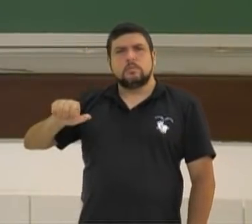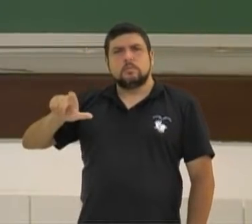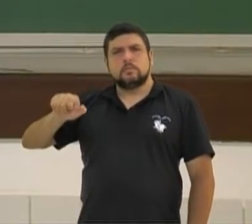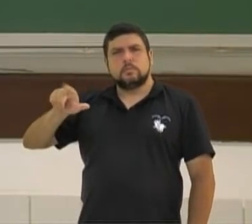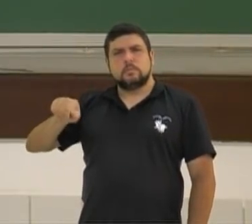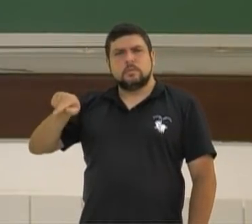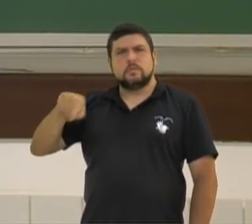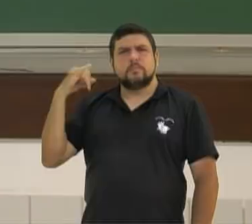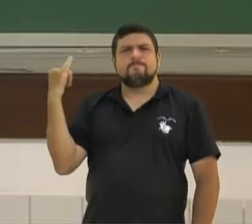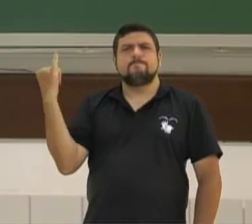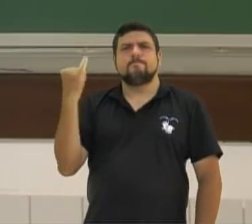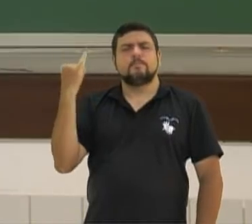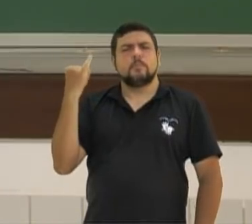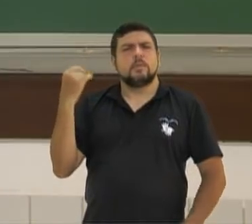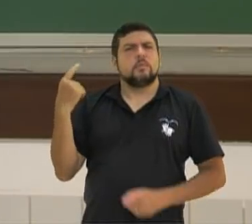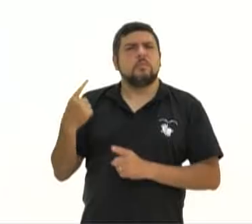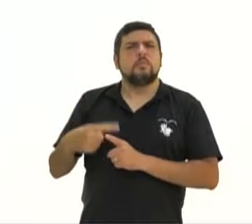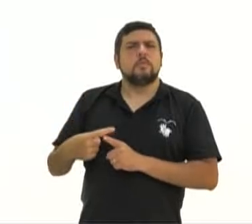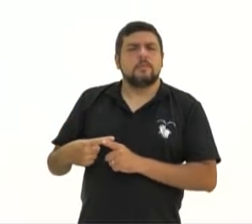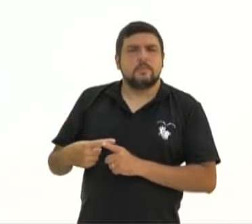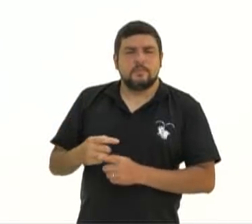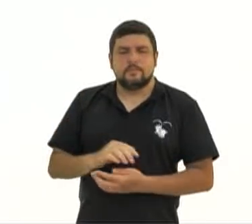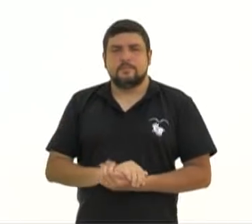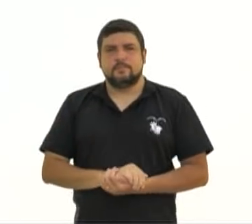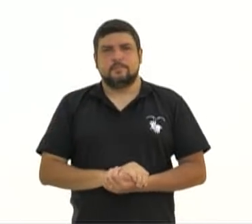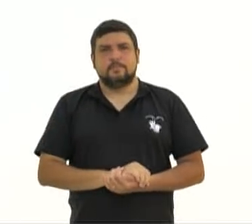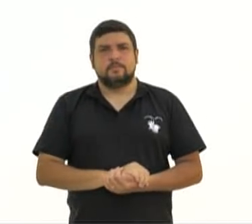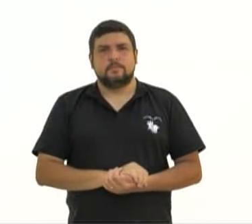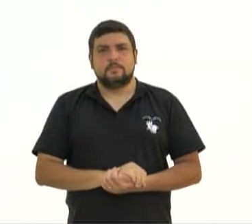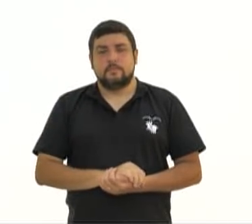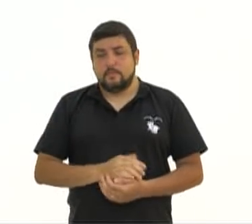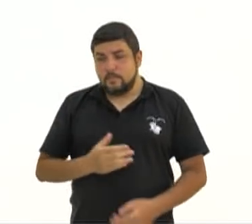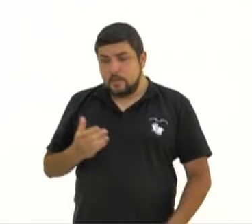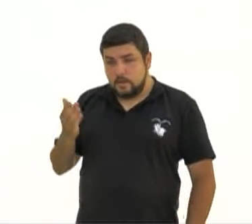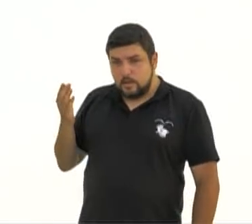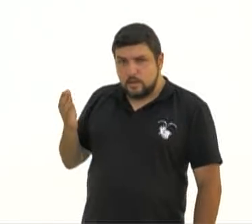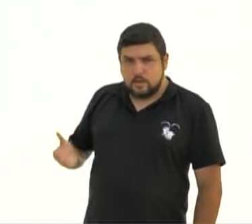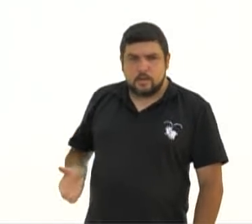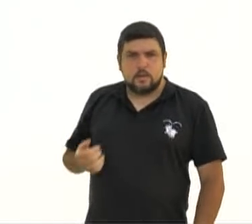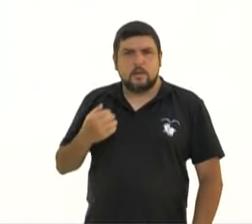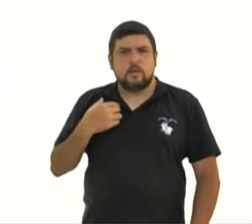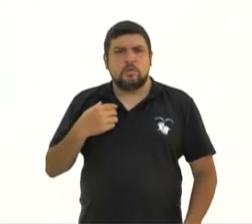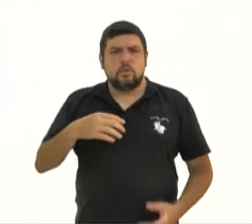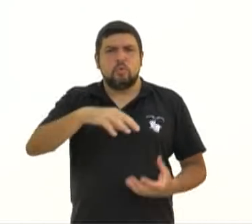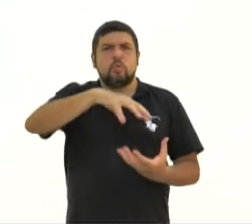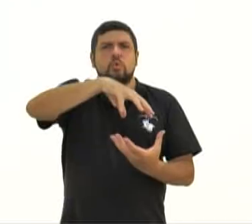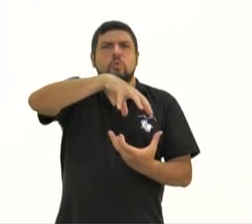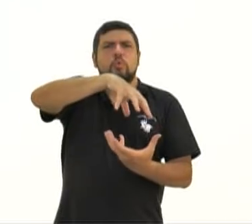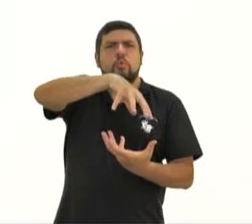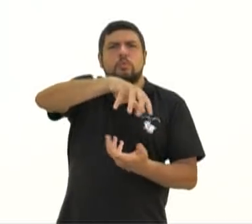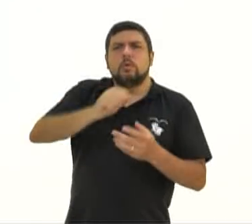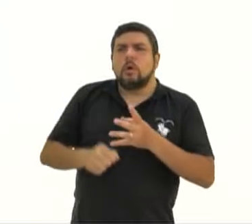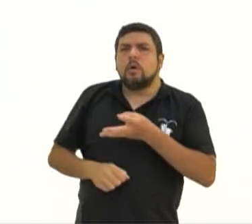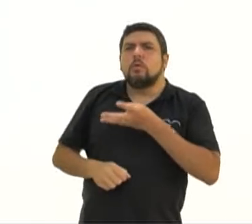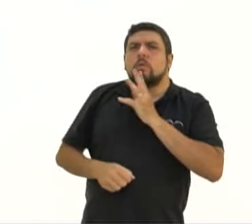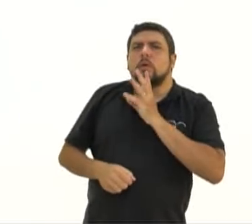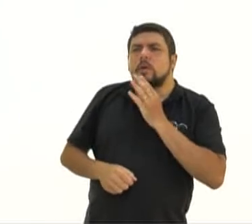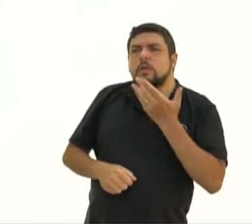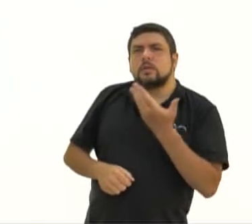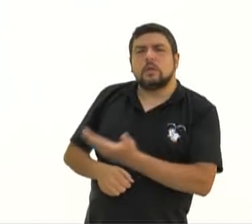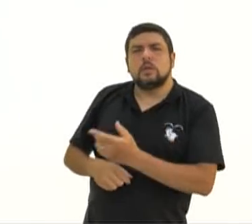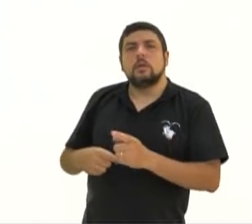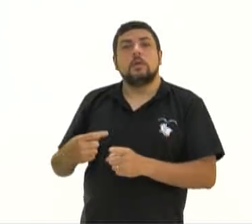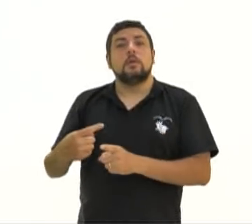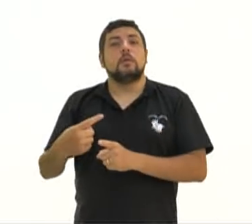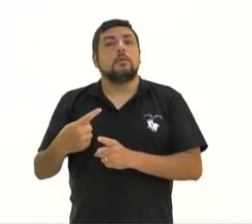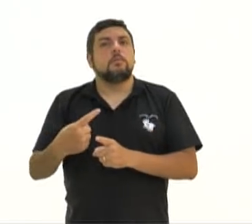os mesmos direitos de um garoto, que um garoto normal lá tem. Então, olha só. Aqui,